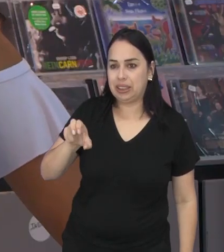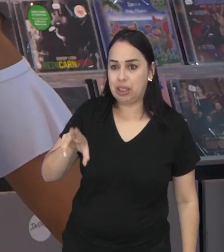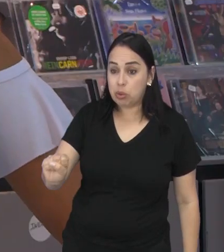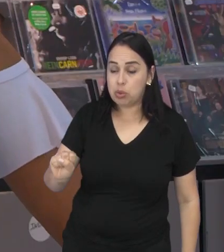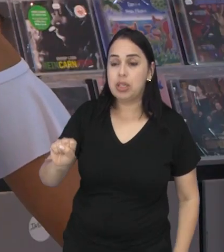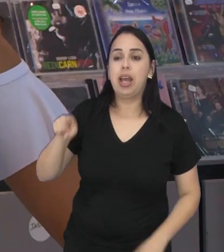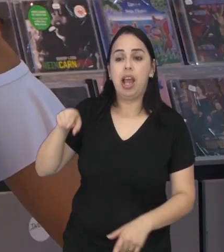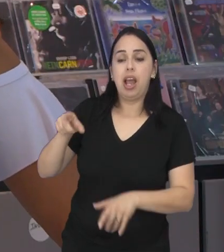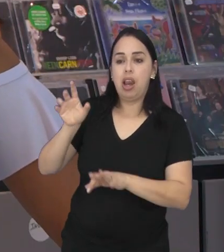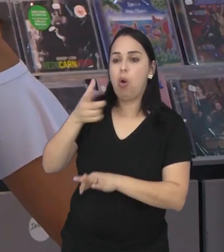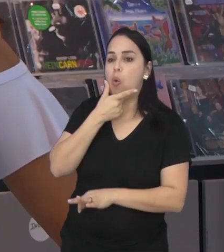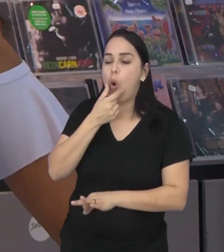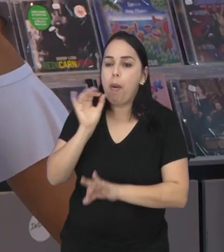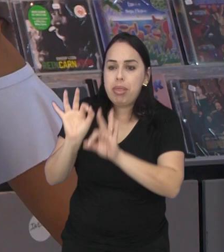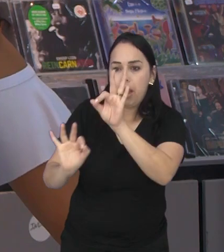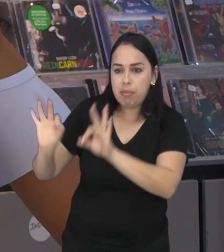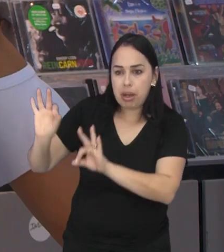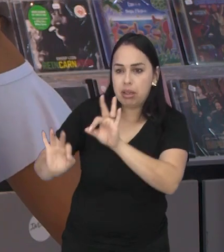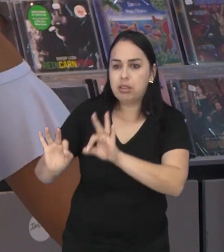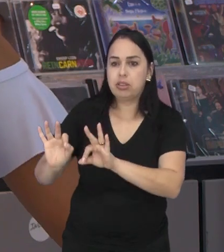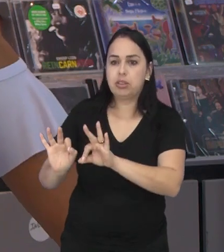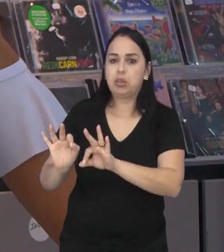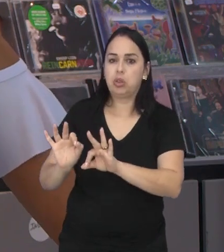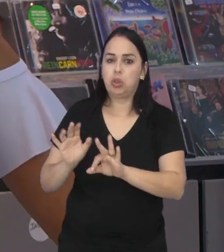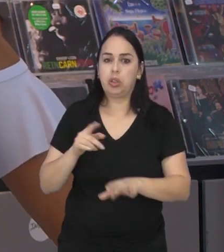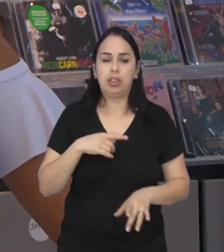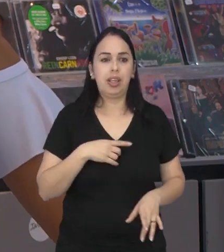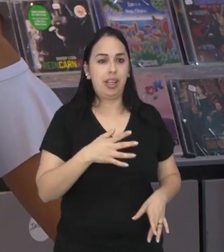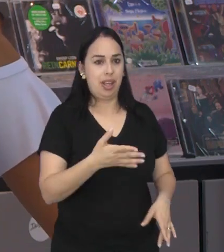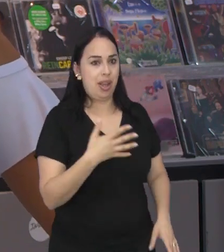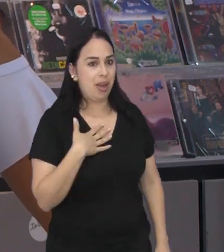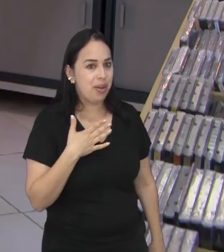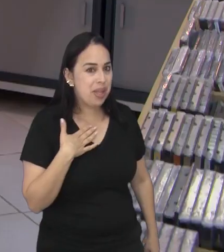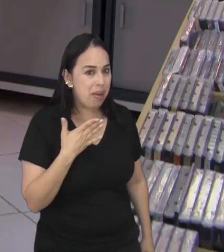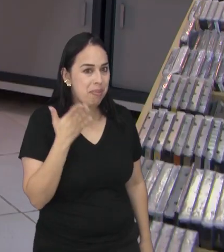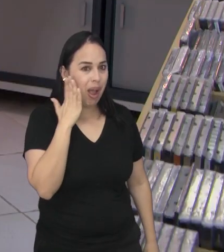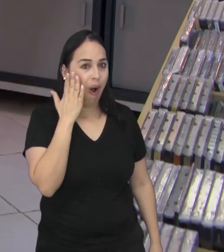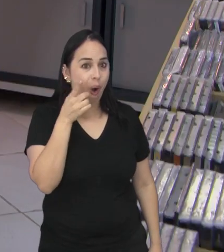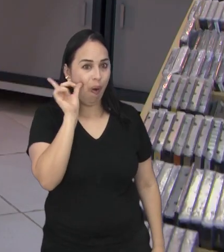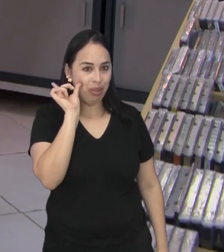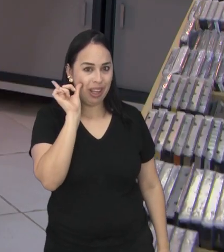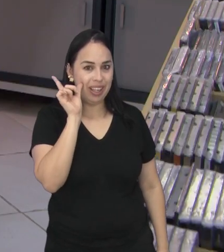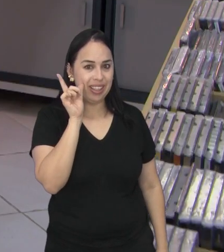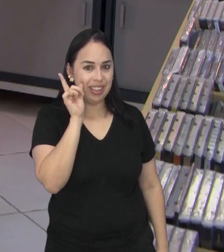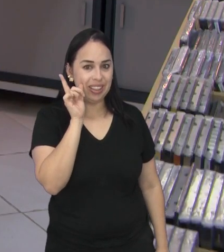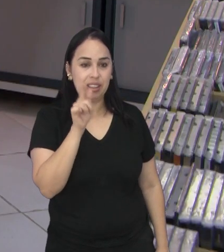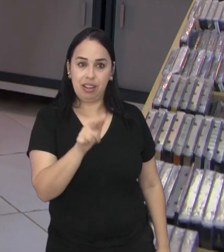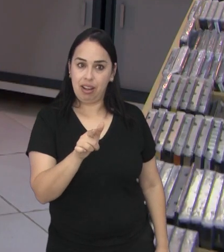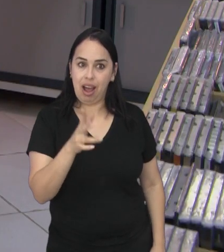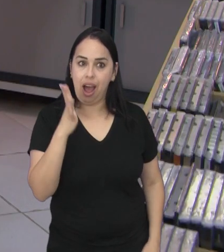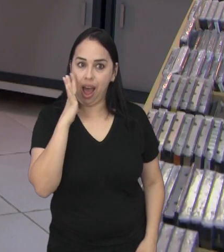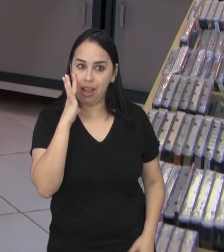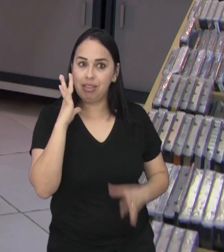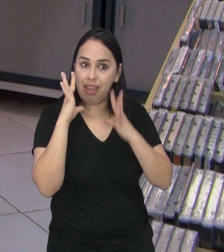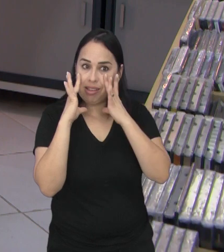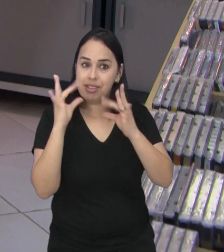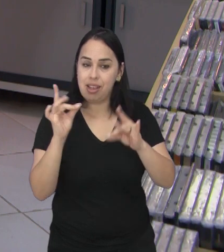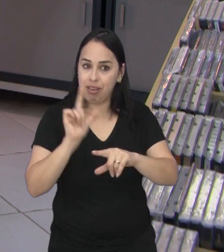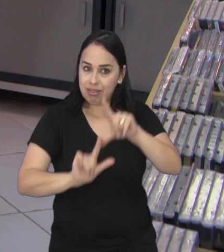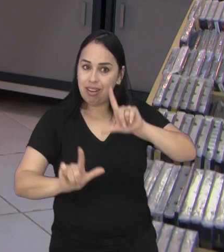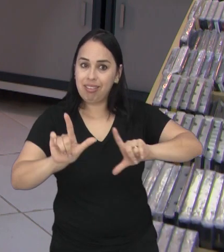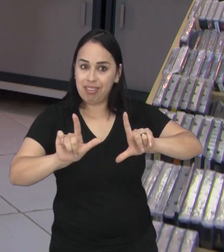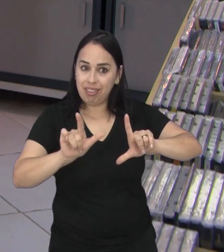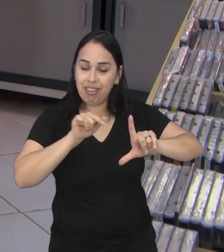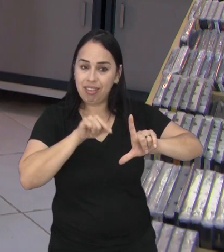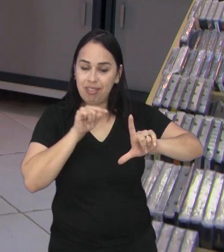esse som. Vamos gravar o clipão agora. O som já tá pronto. Te falar que eu fiquei sabendo disso ontem. Gente,